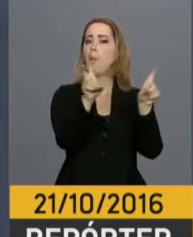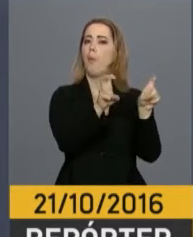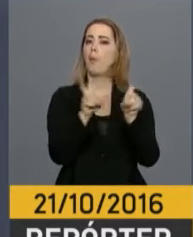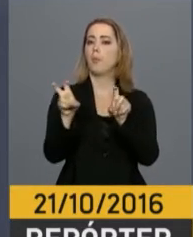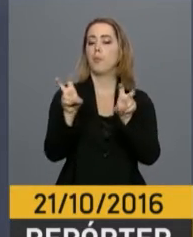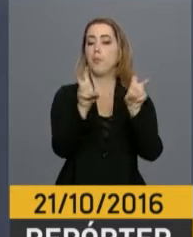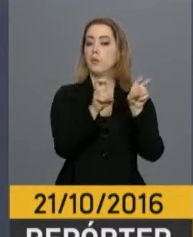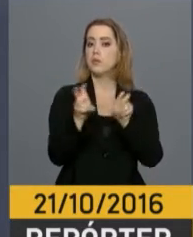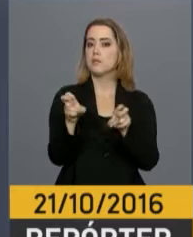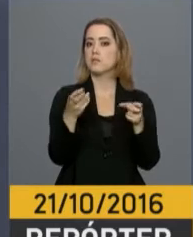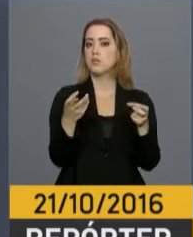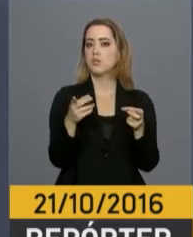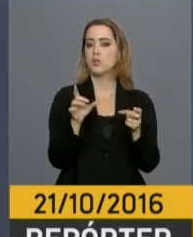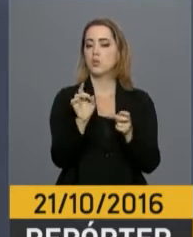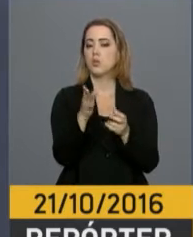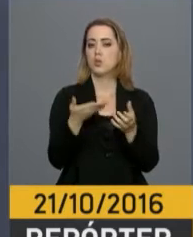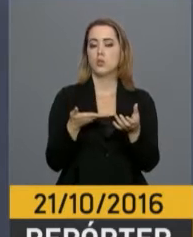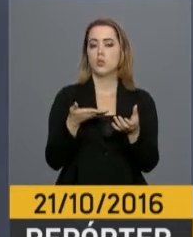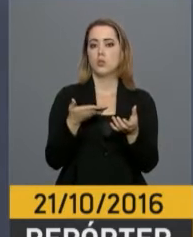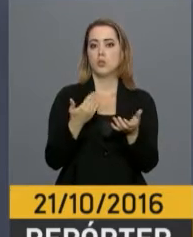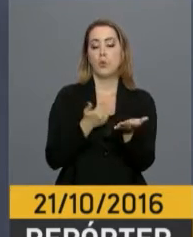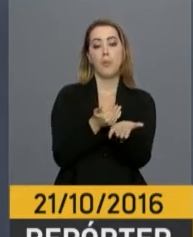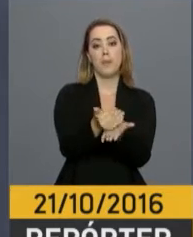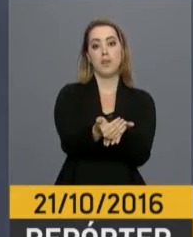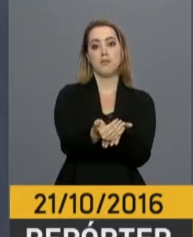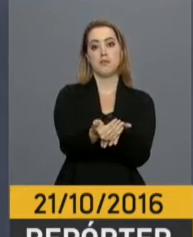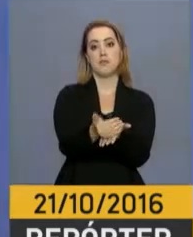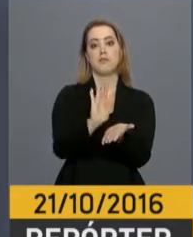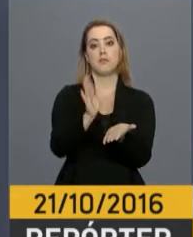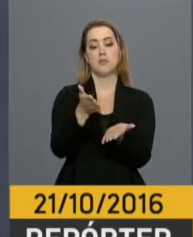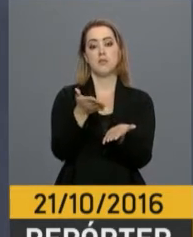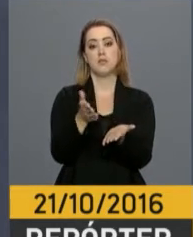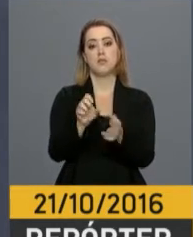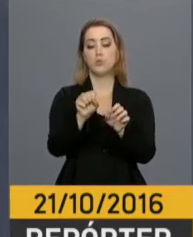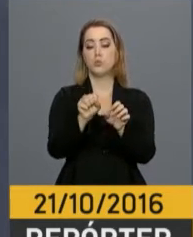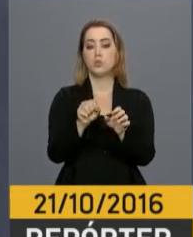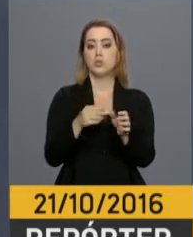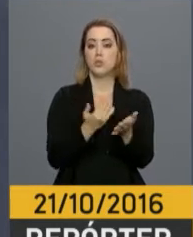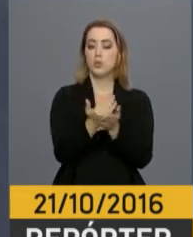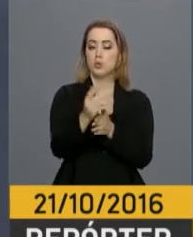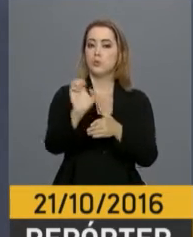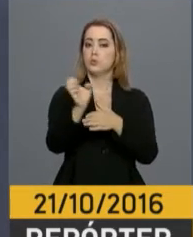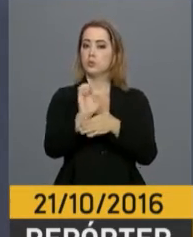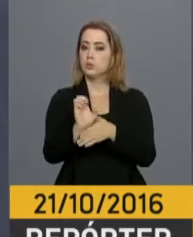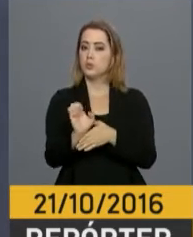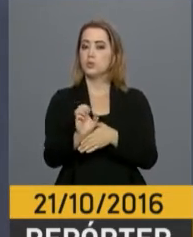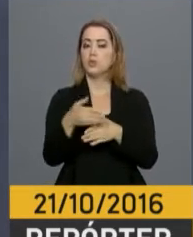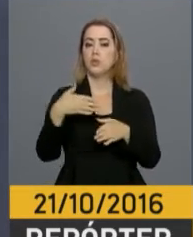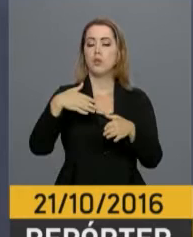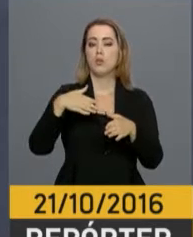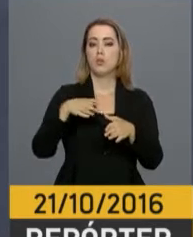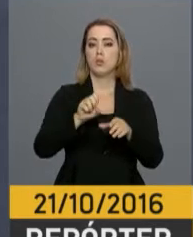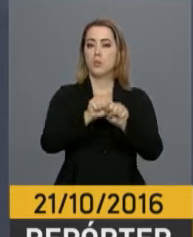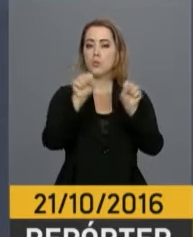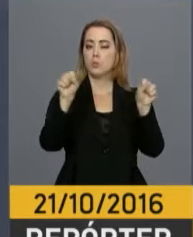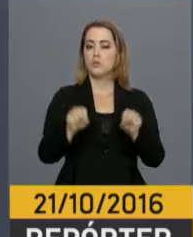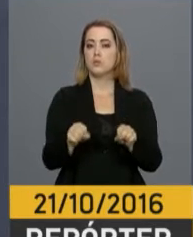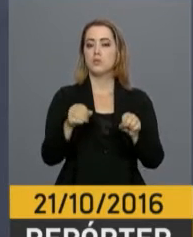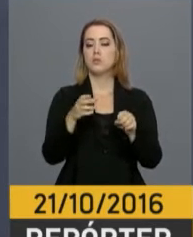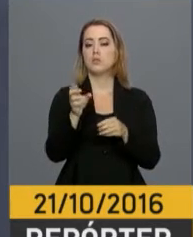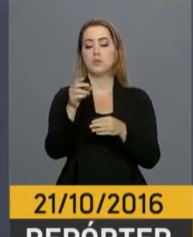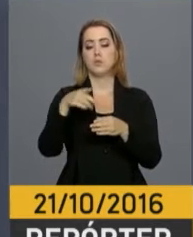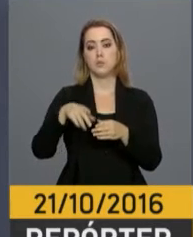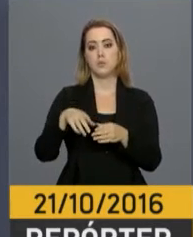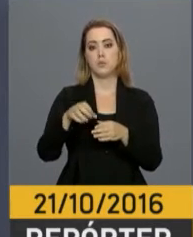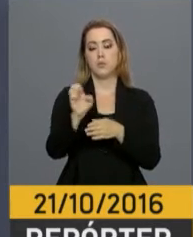a partir da implementação já implantado nos estados do Nordeste, aí um cronograma